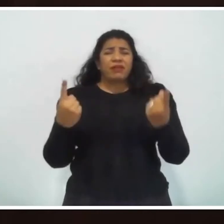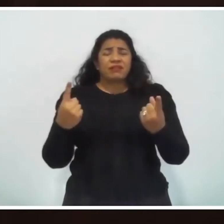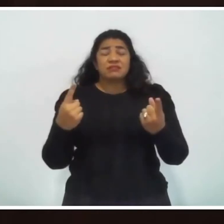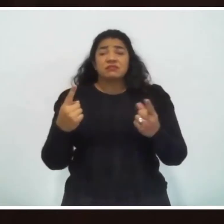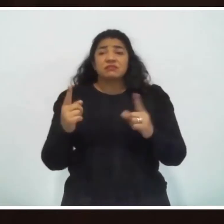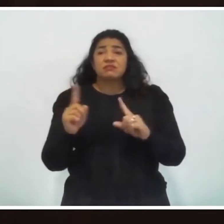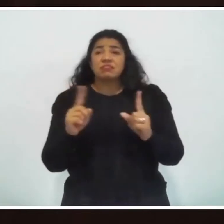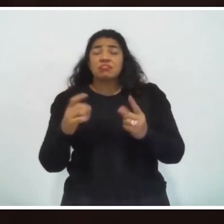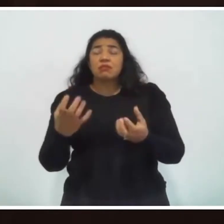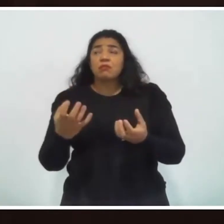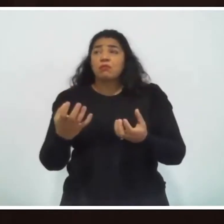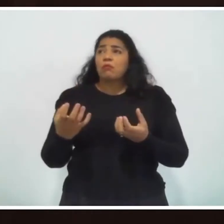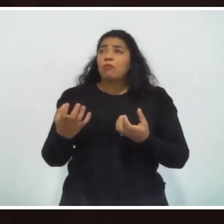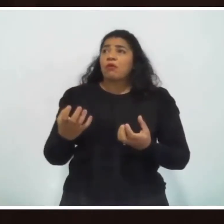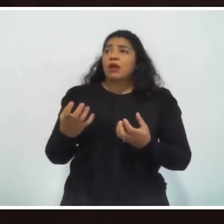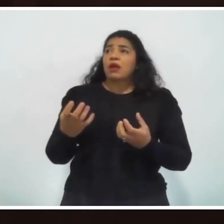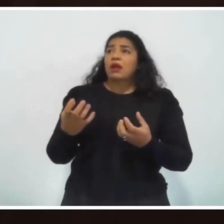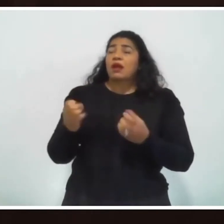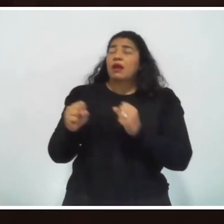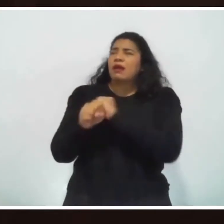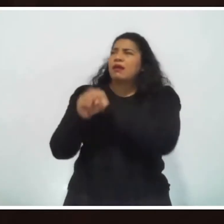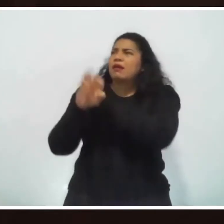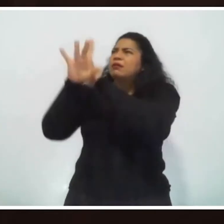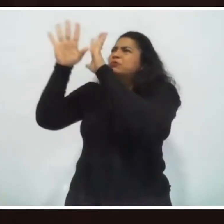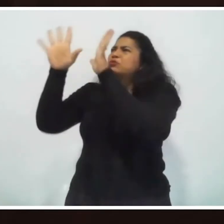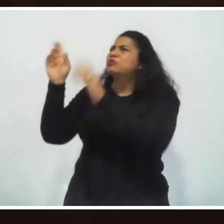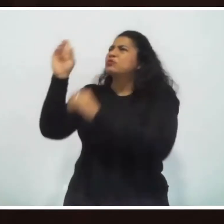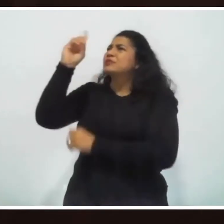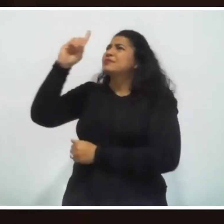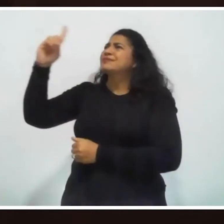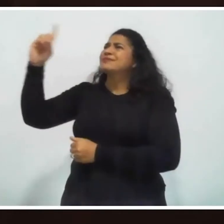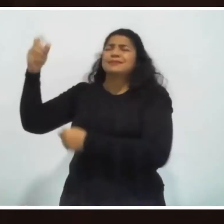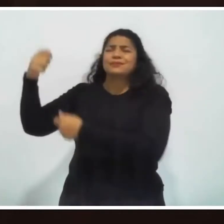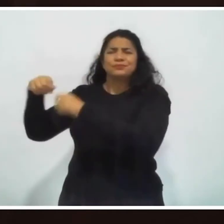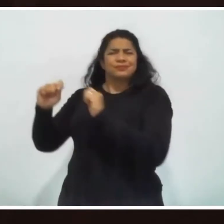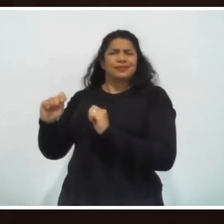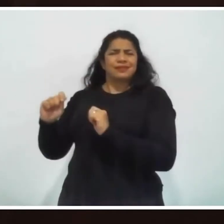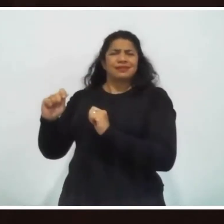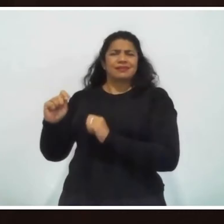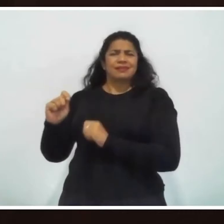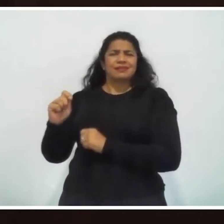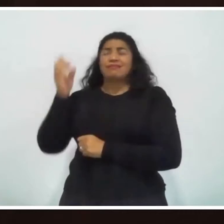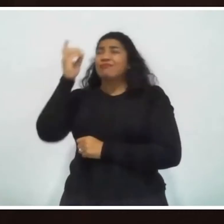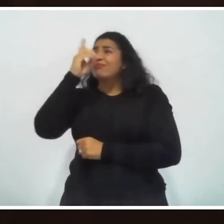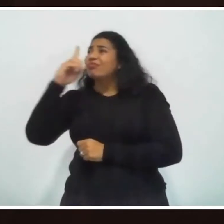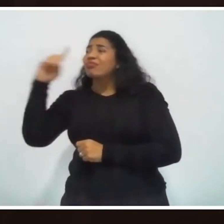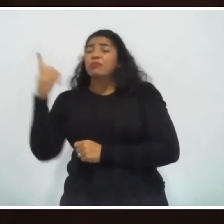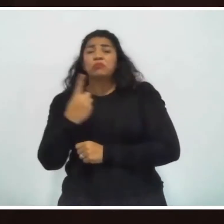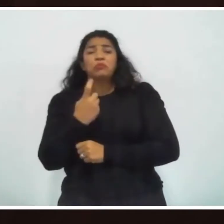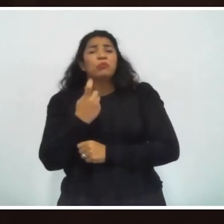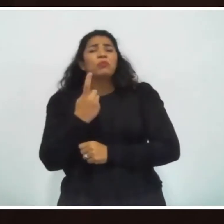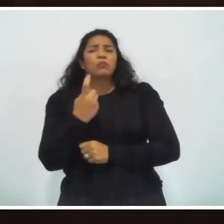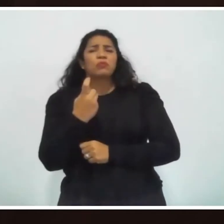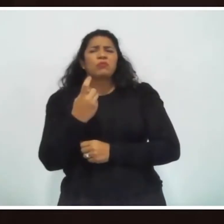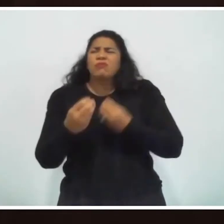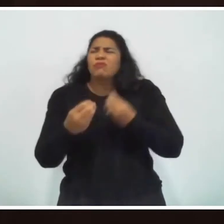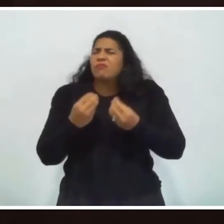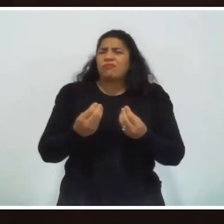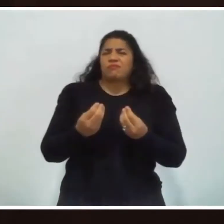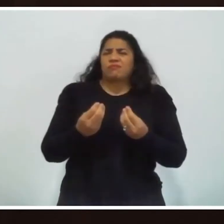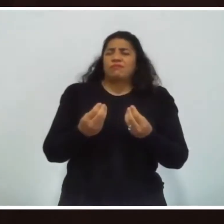vem do Deus único. Deus único. João